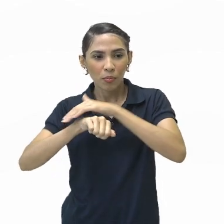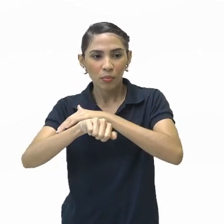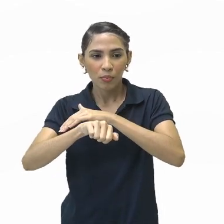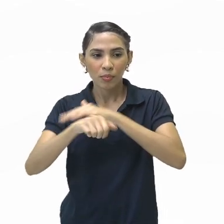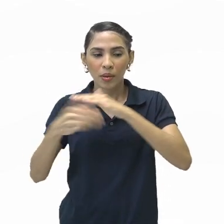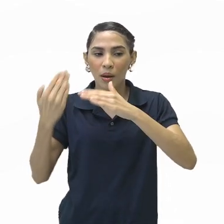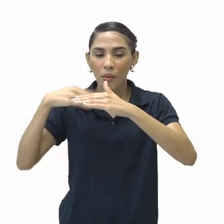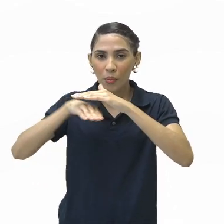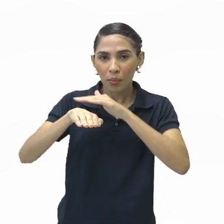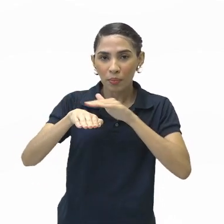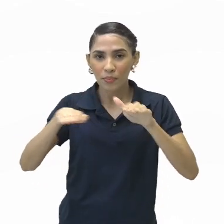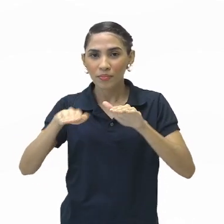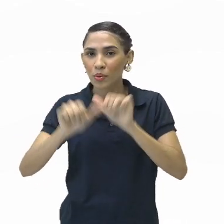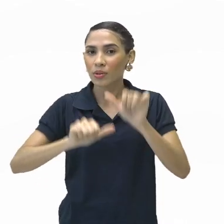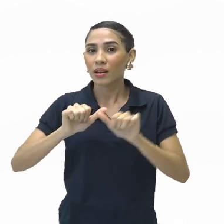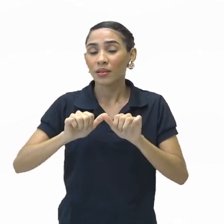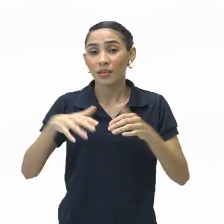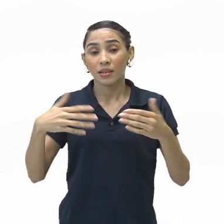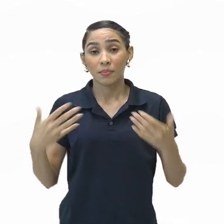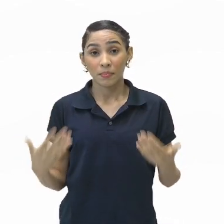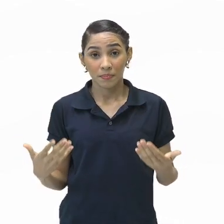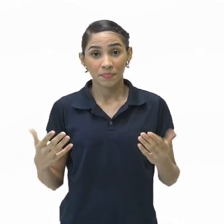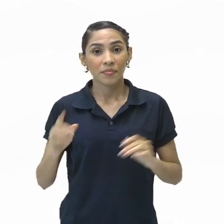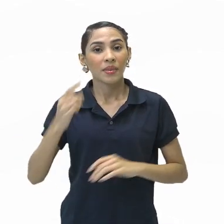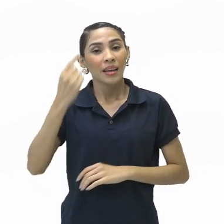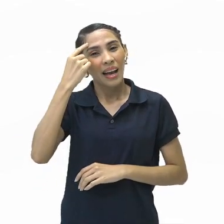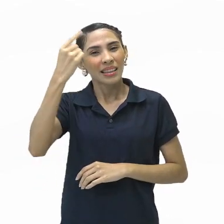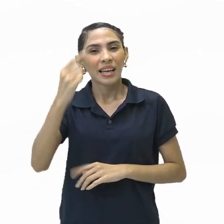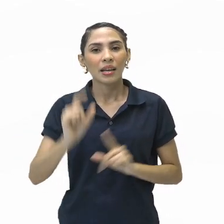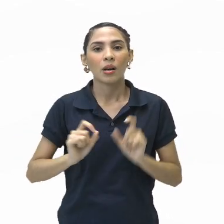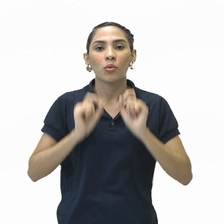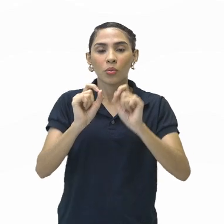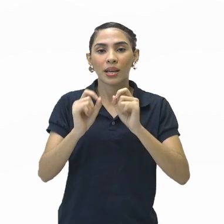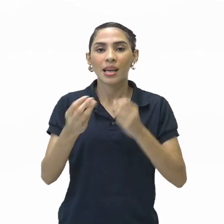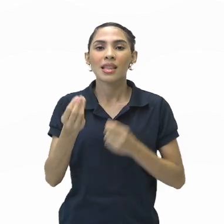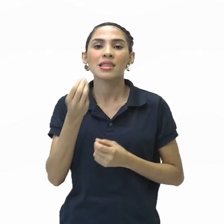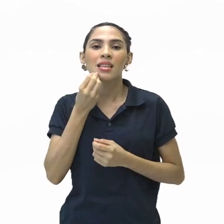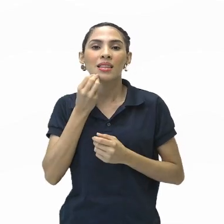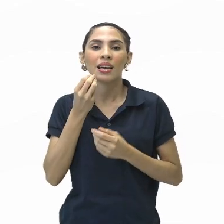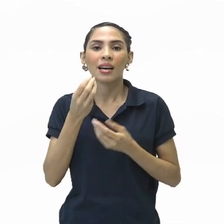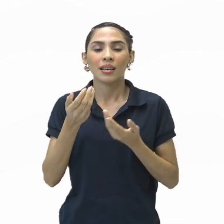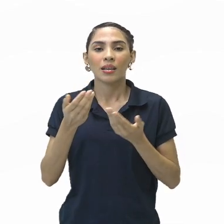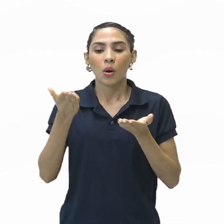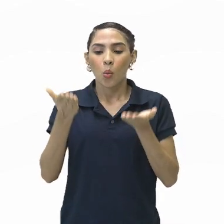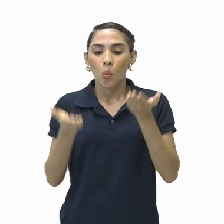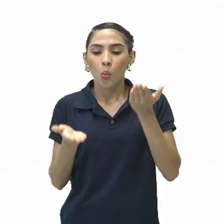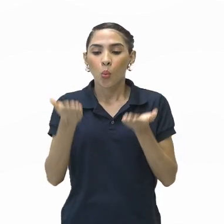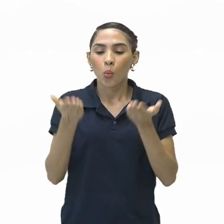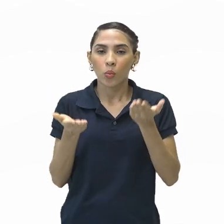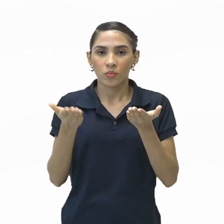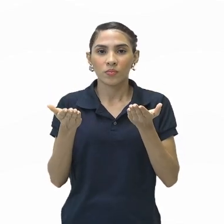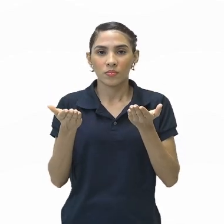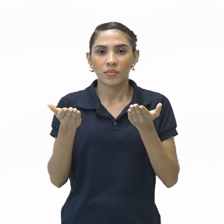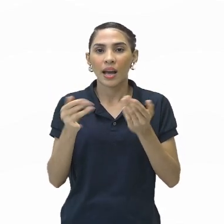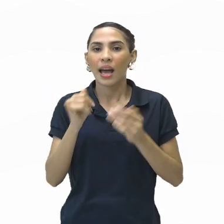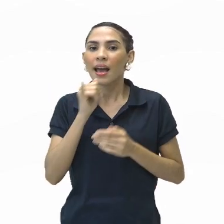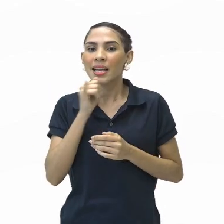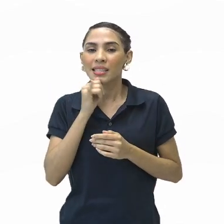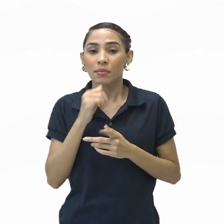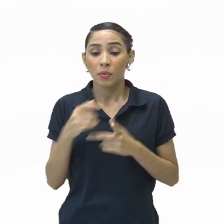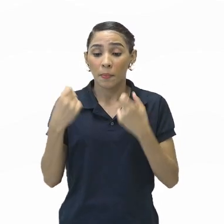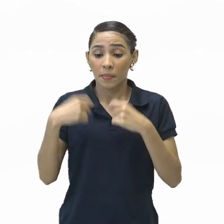Né? A ideia, na verdade, pessoal, é de tentar equilibrar exatamente esse tipo de discurso, né, onde você tem